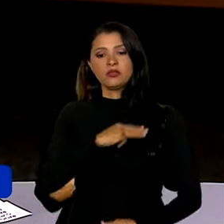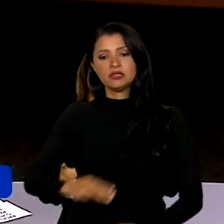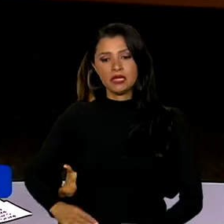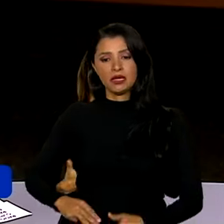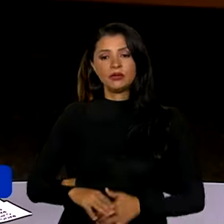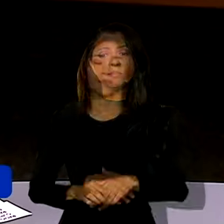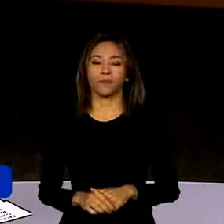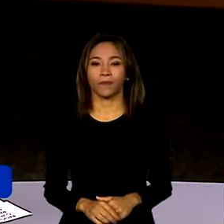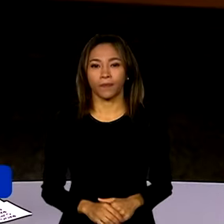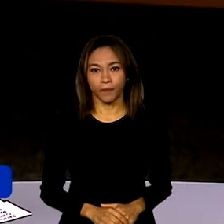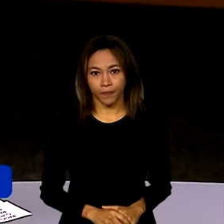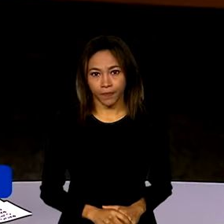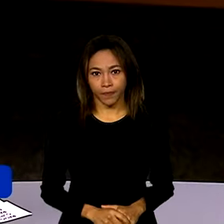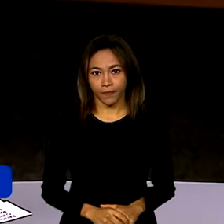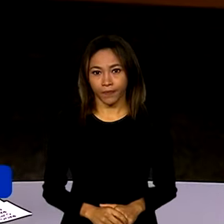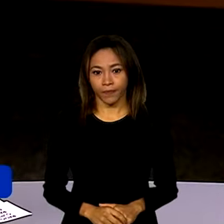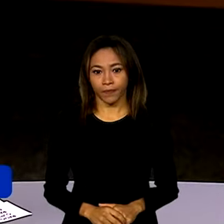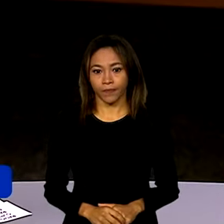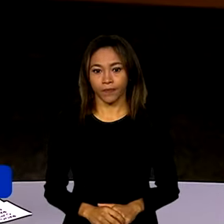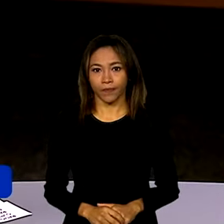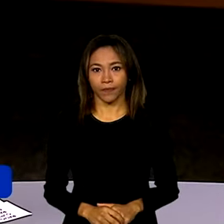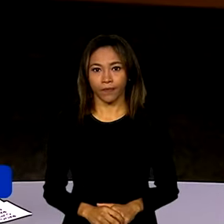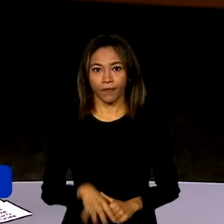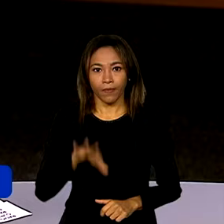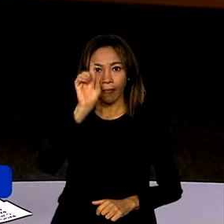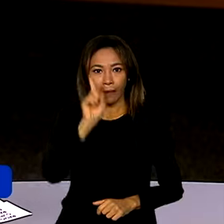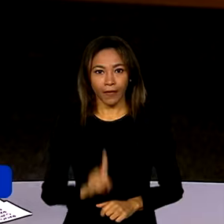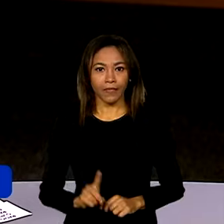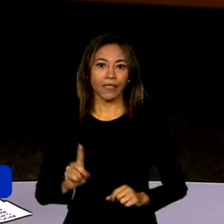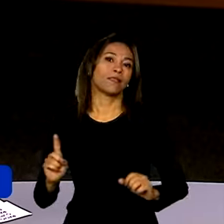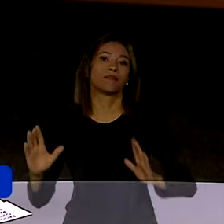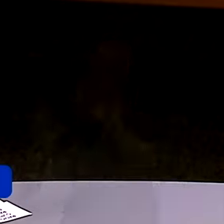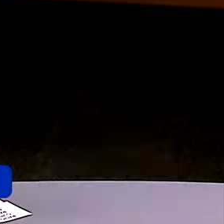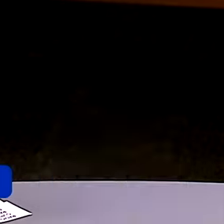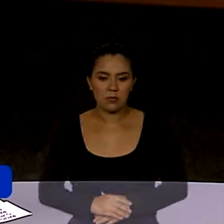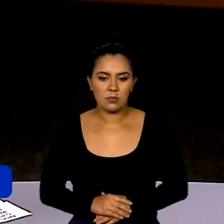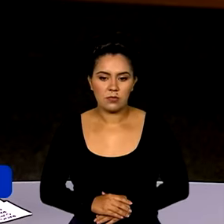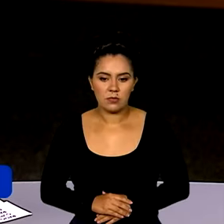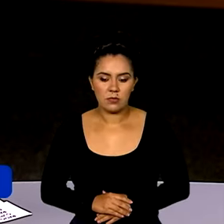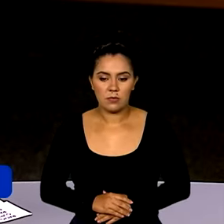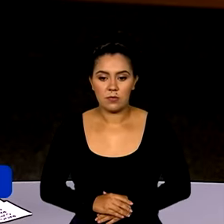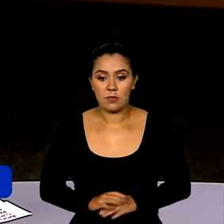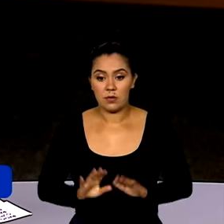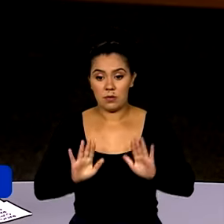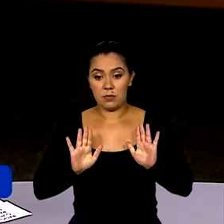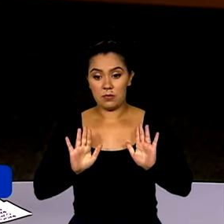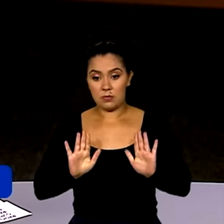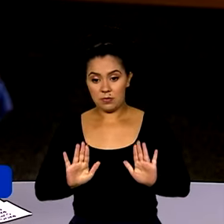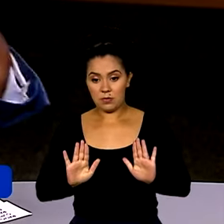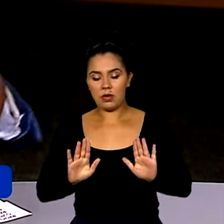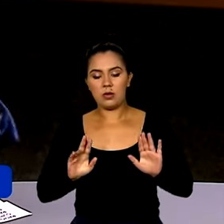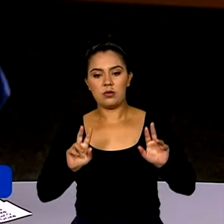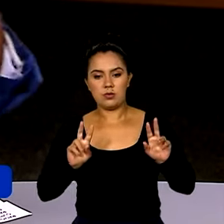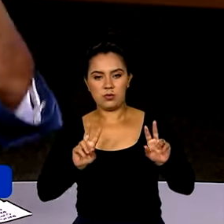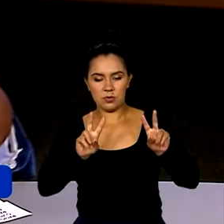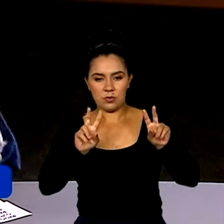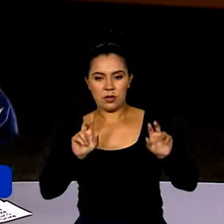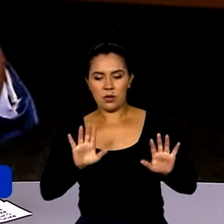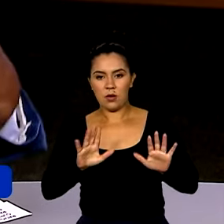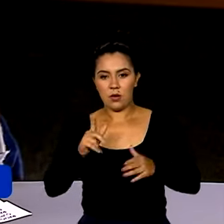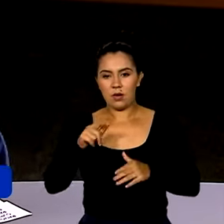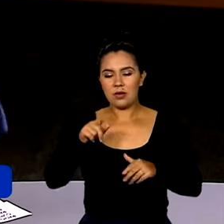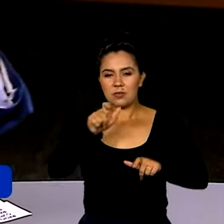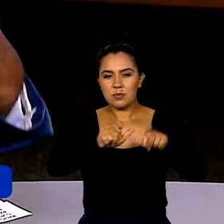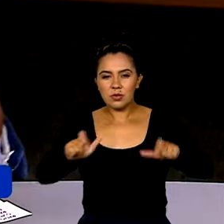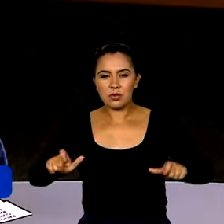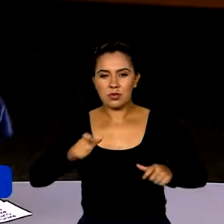centralidade do plano é o direito à moradia. Ponto. Esse é o ponto central, o direito à moradia. O que envolve o problema das pessoas em situação de